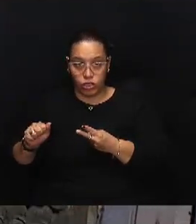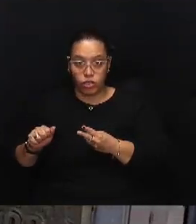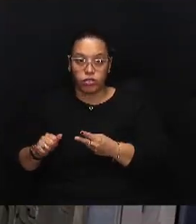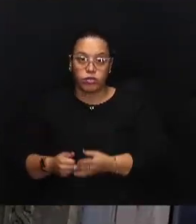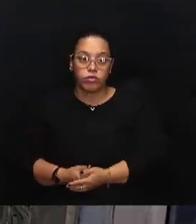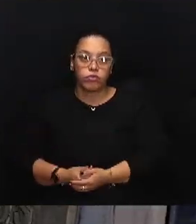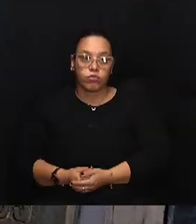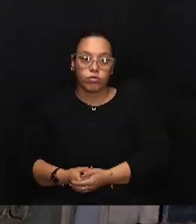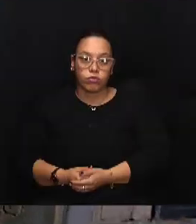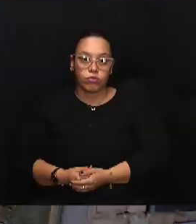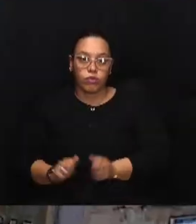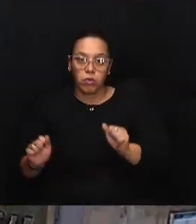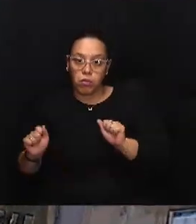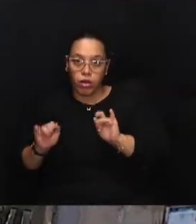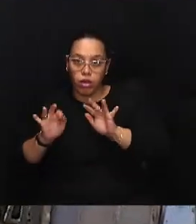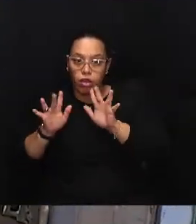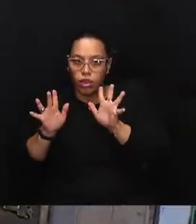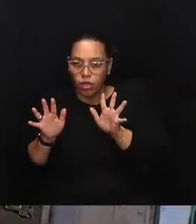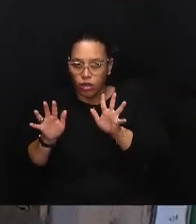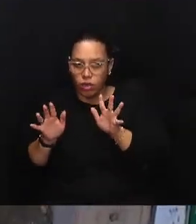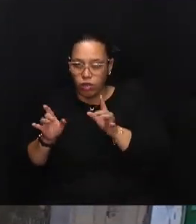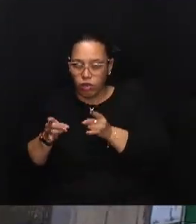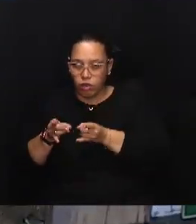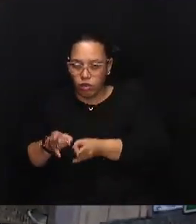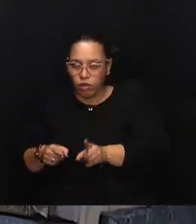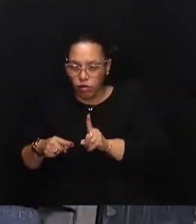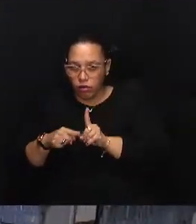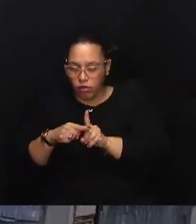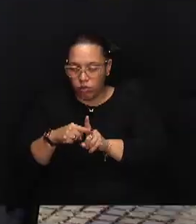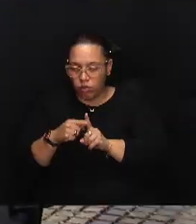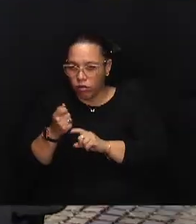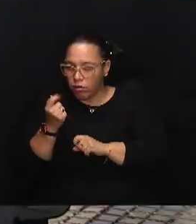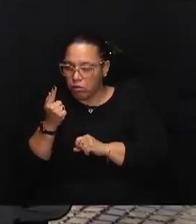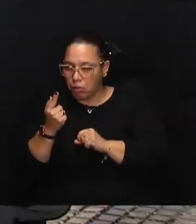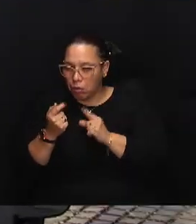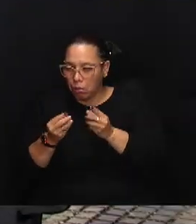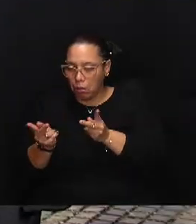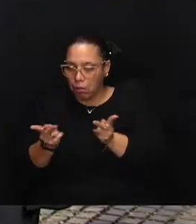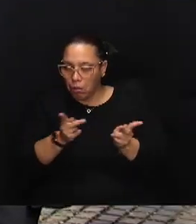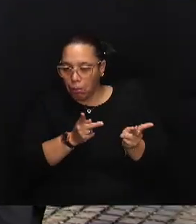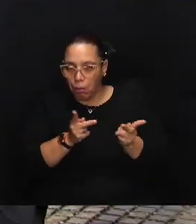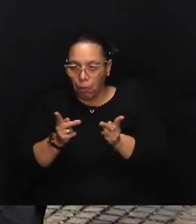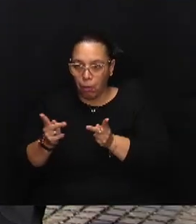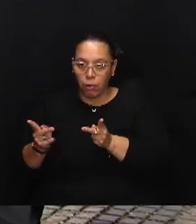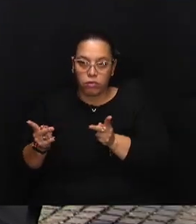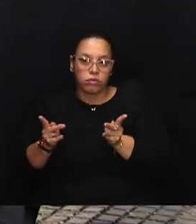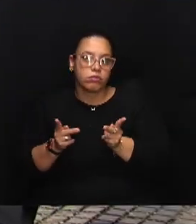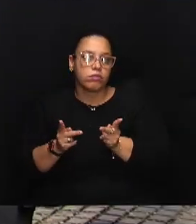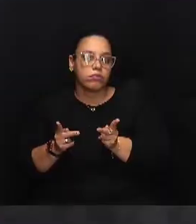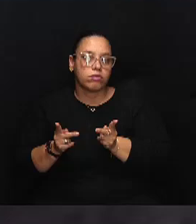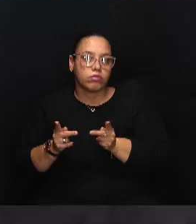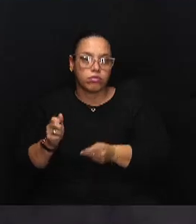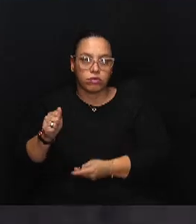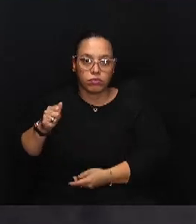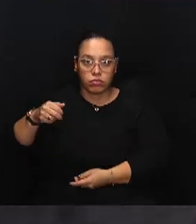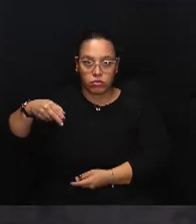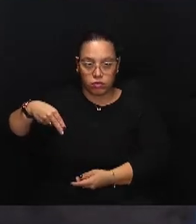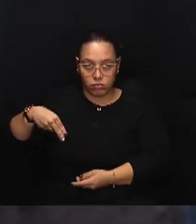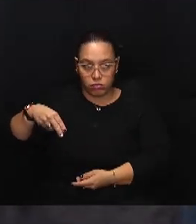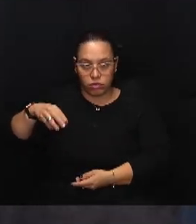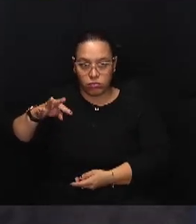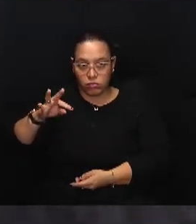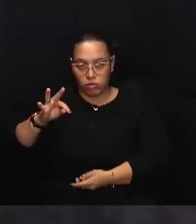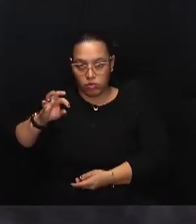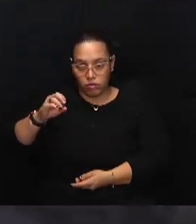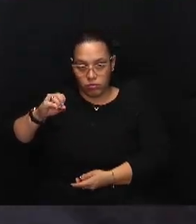se tornou uma milagreira de cemitério. Talvez o túmulo mais visitado aqui seja do Antônio Africano,